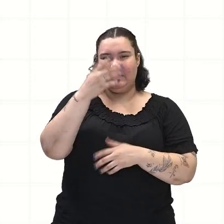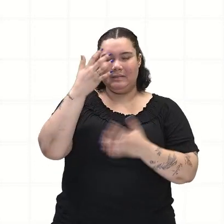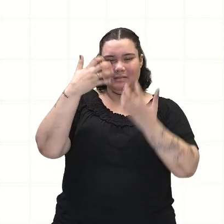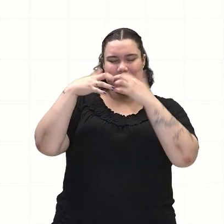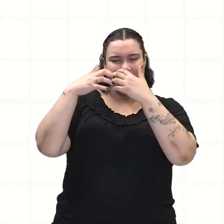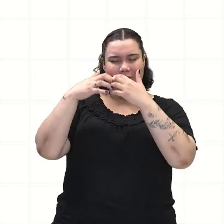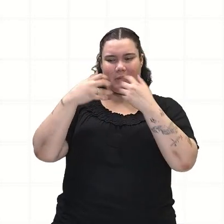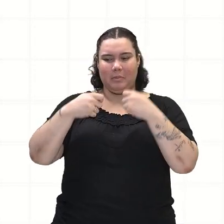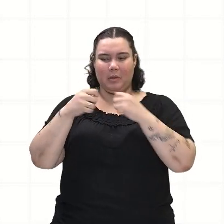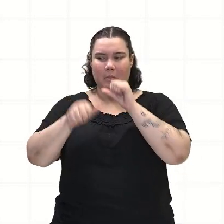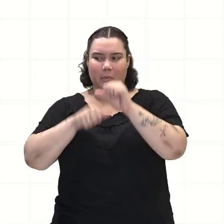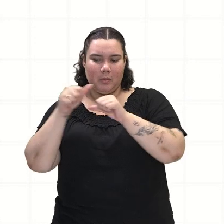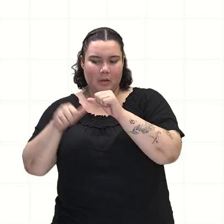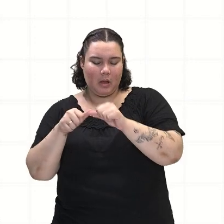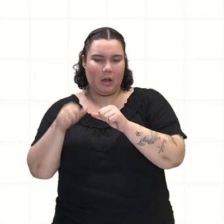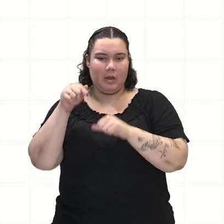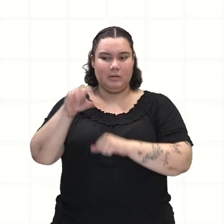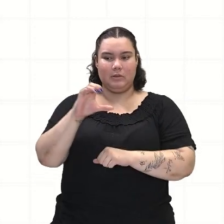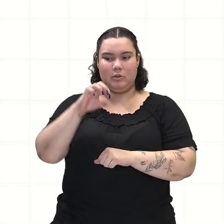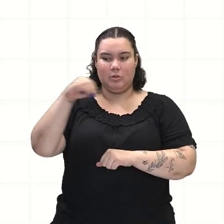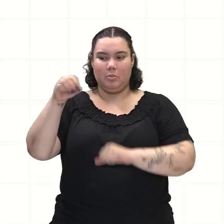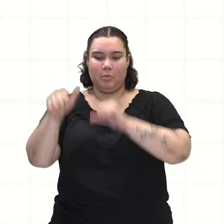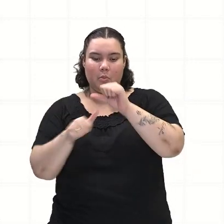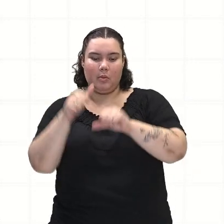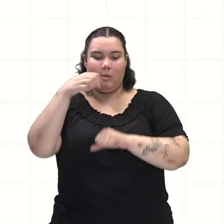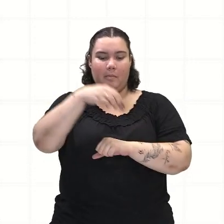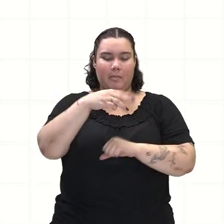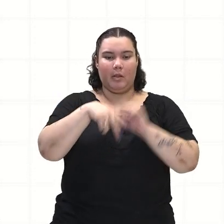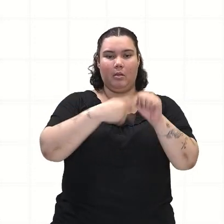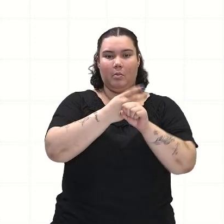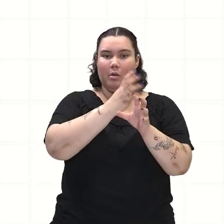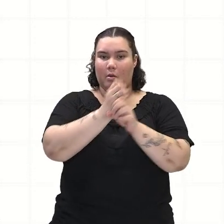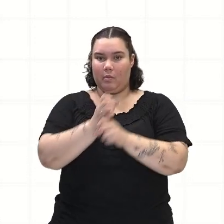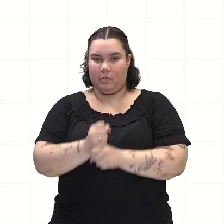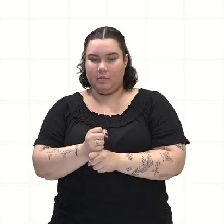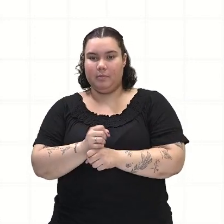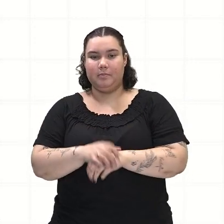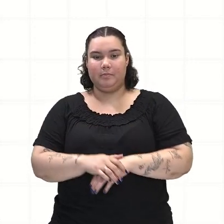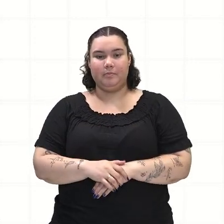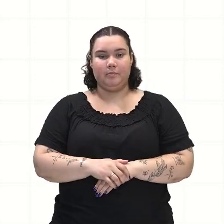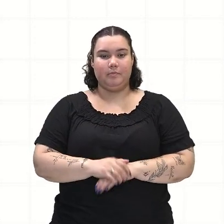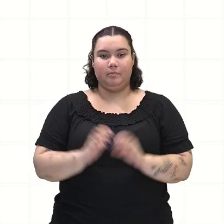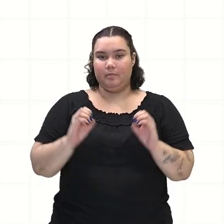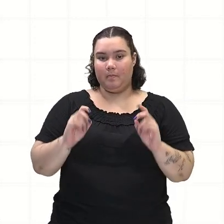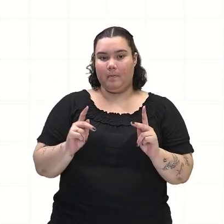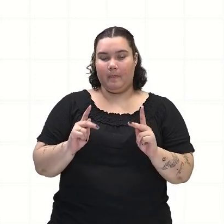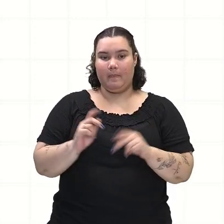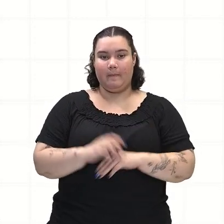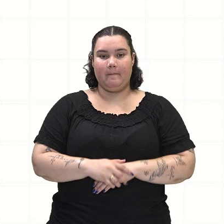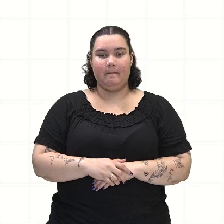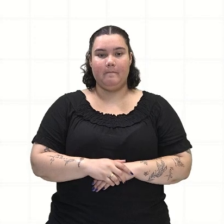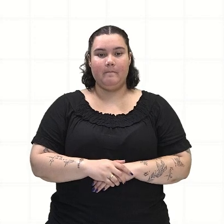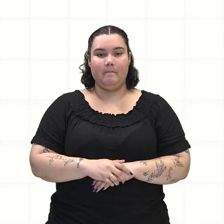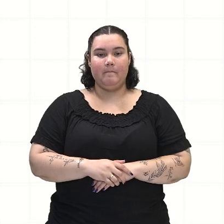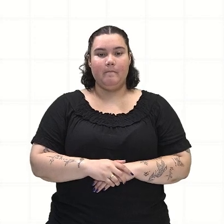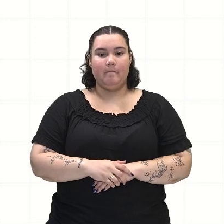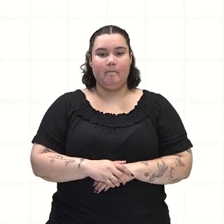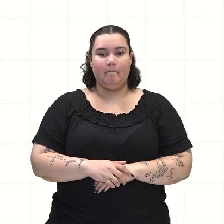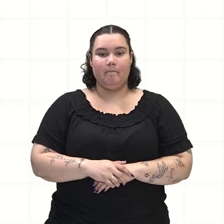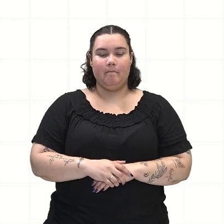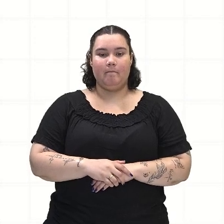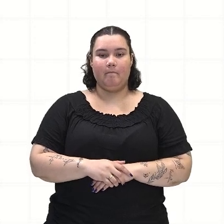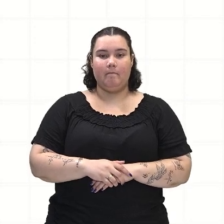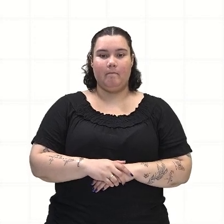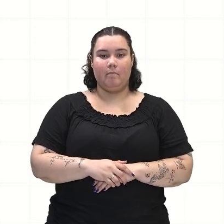que transformar esses centímetros para metros, beleza? Tranquilo até aí? Então, na verdade,